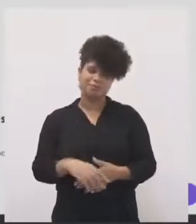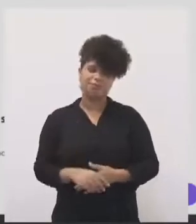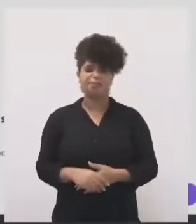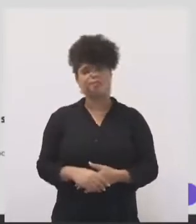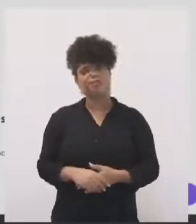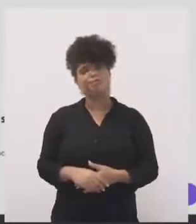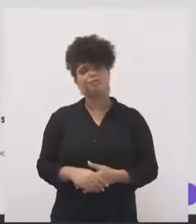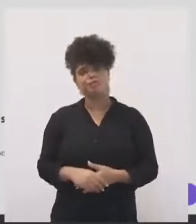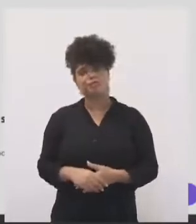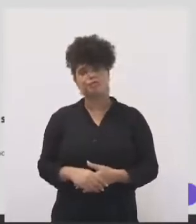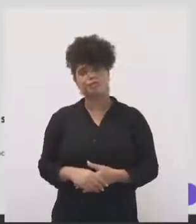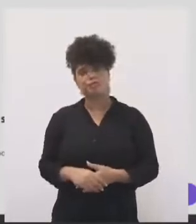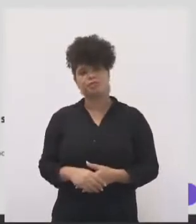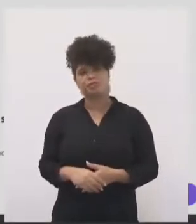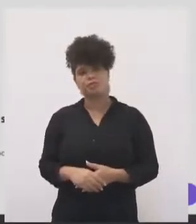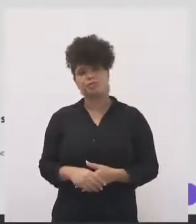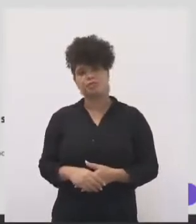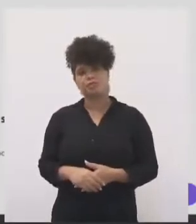ser